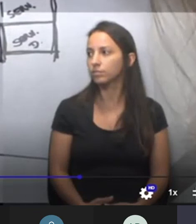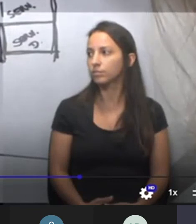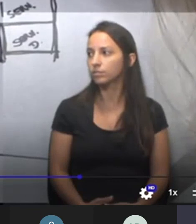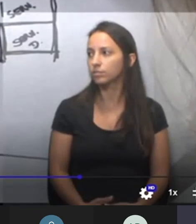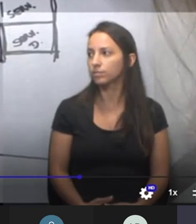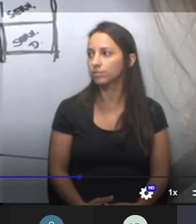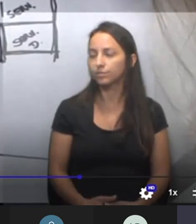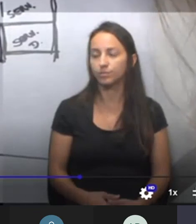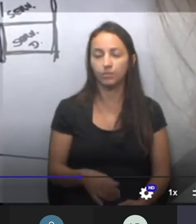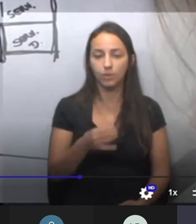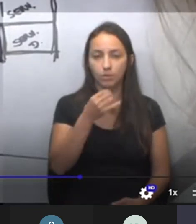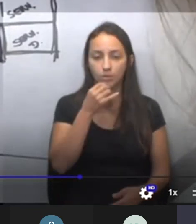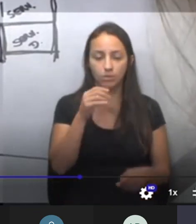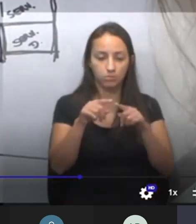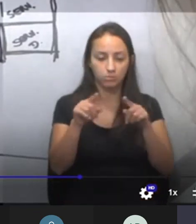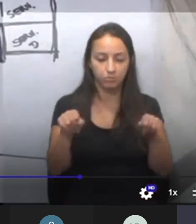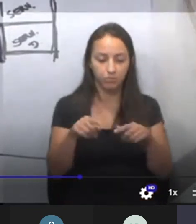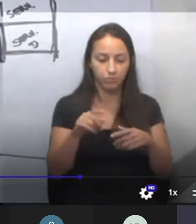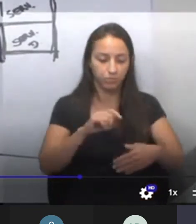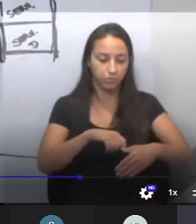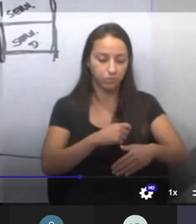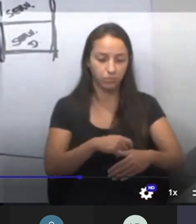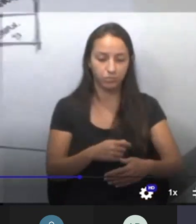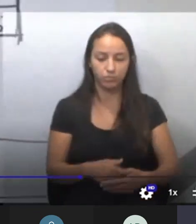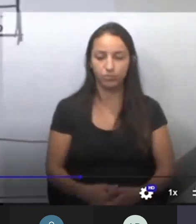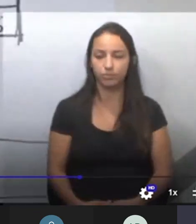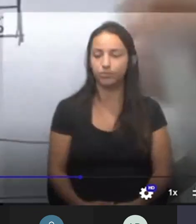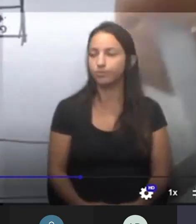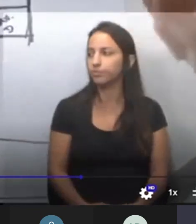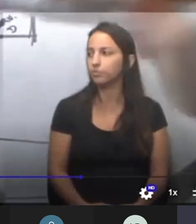Então, por exemplo, aqui na cozinha.